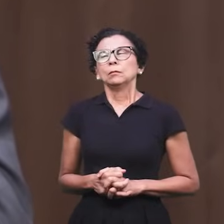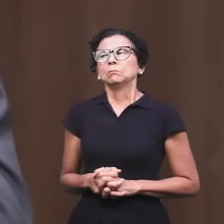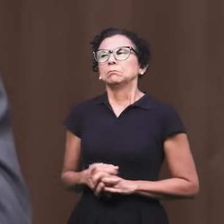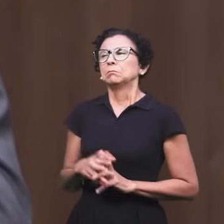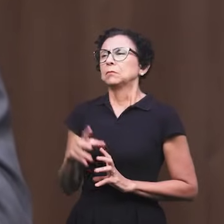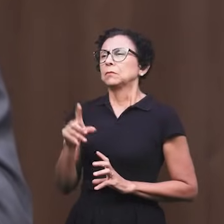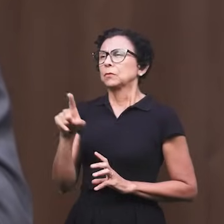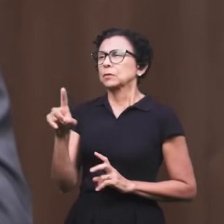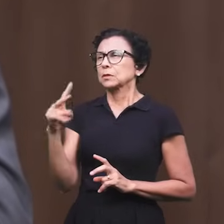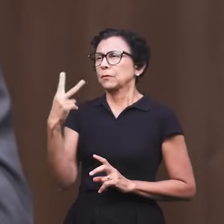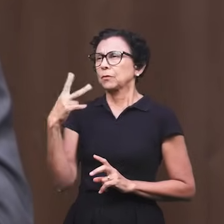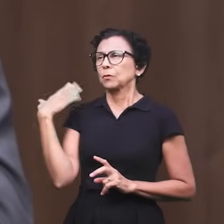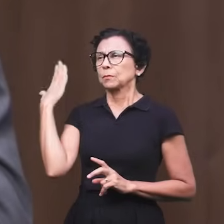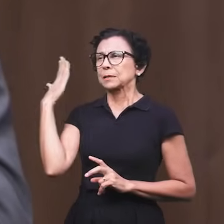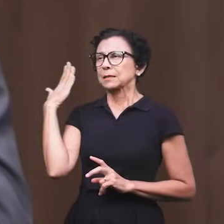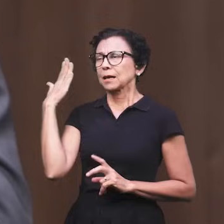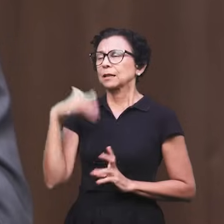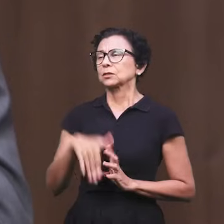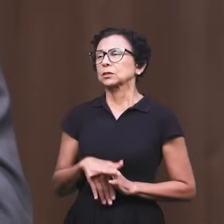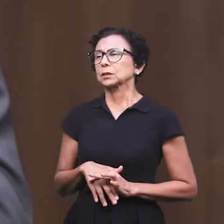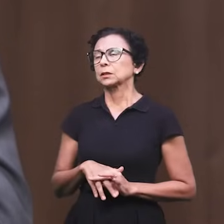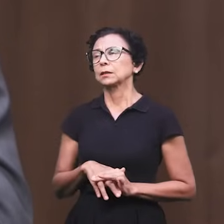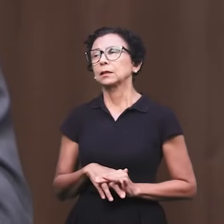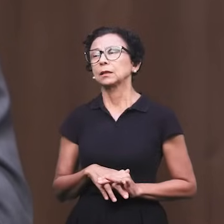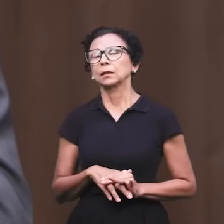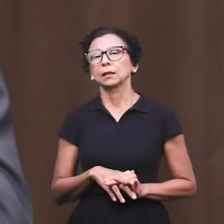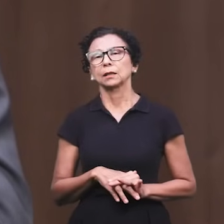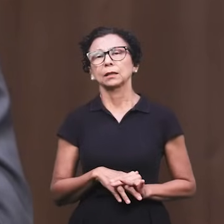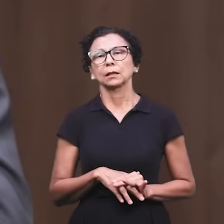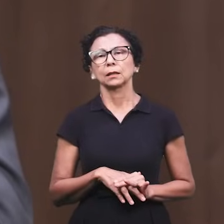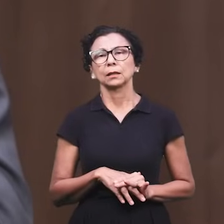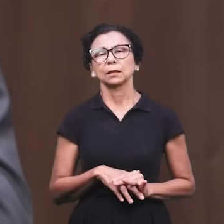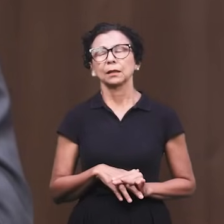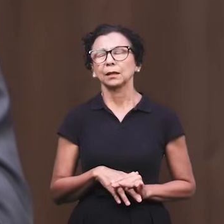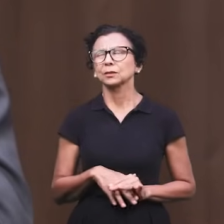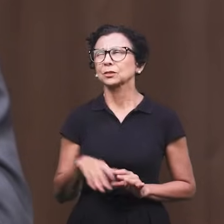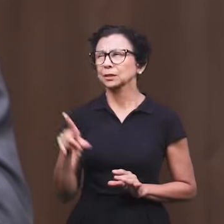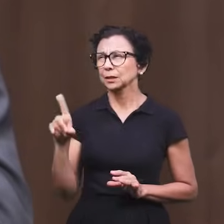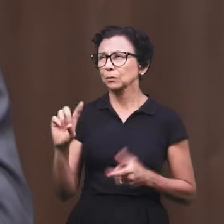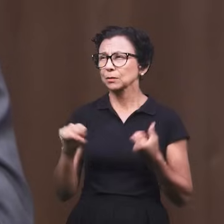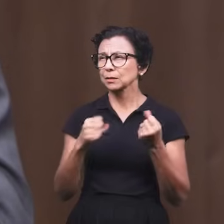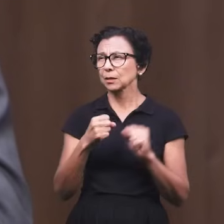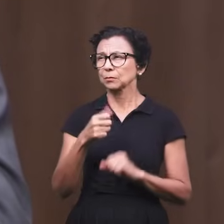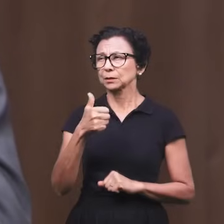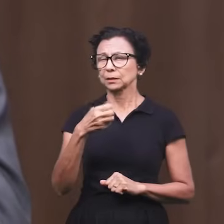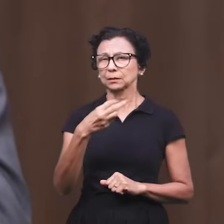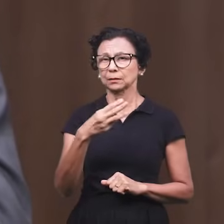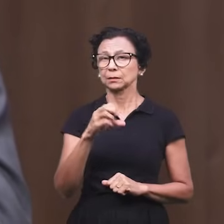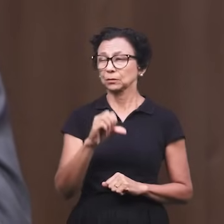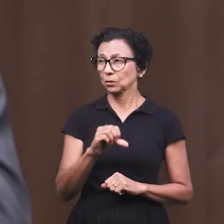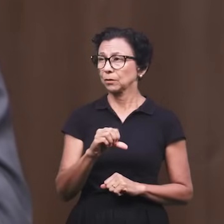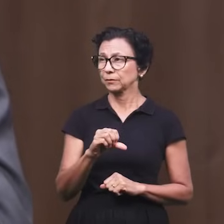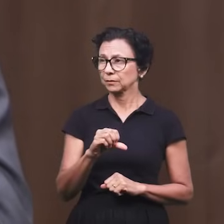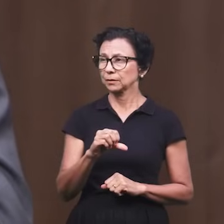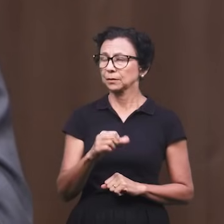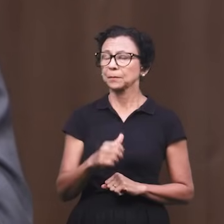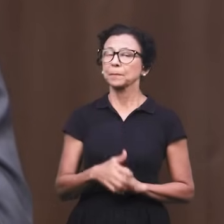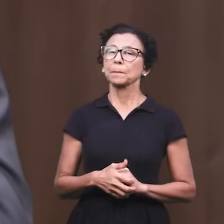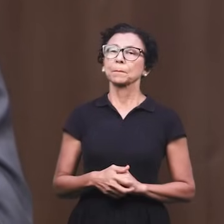você ouviu, Caio, esteja ali baseada no Salmo 139. E